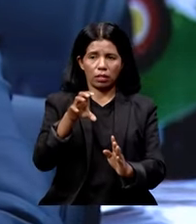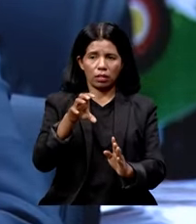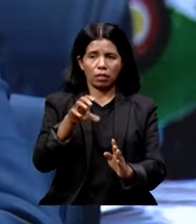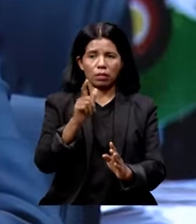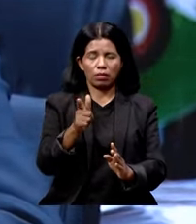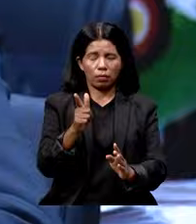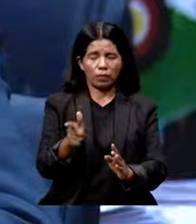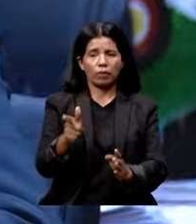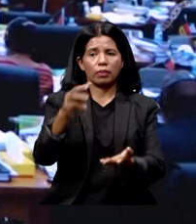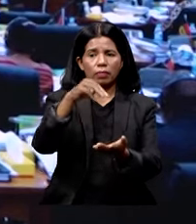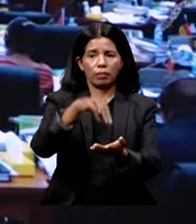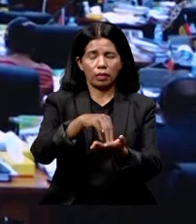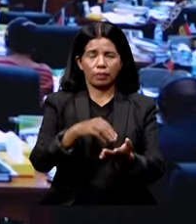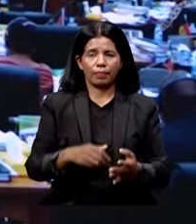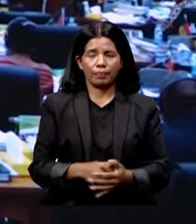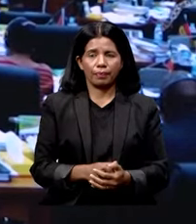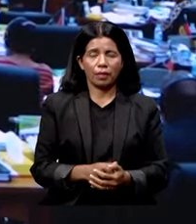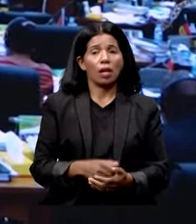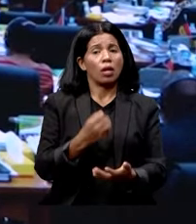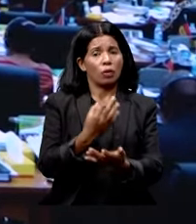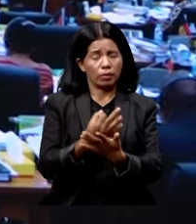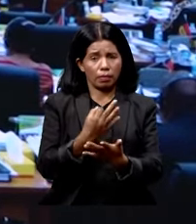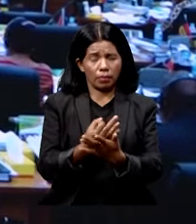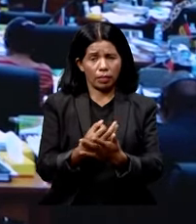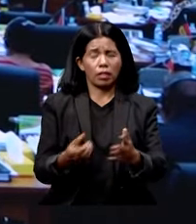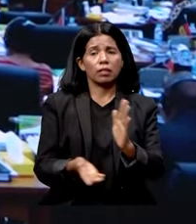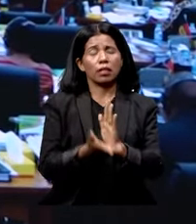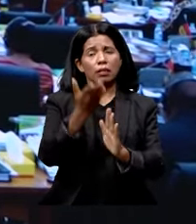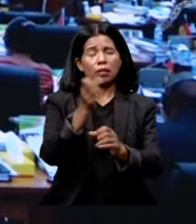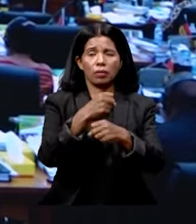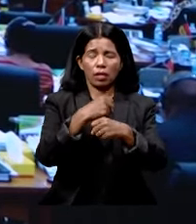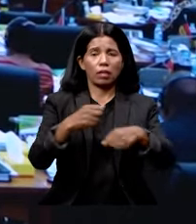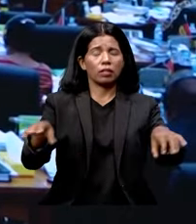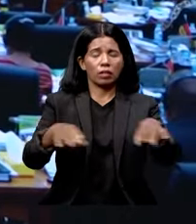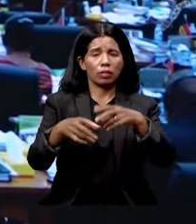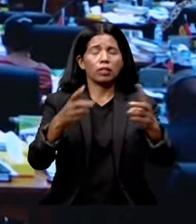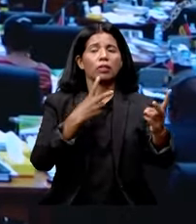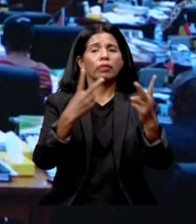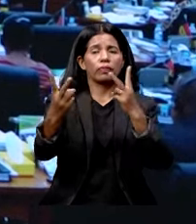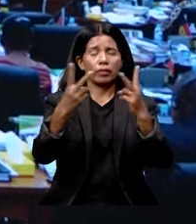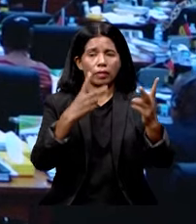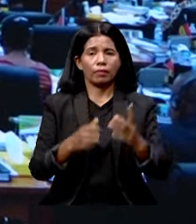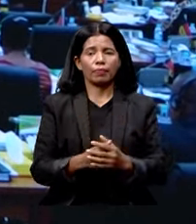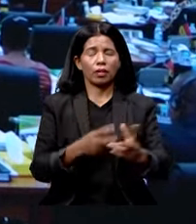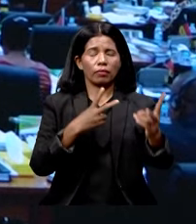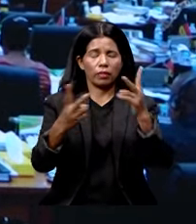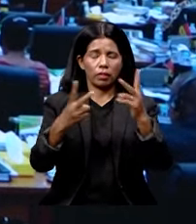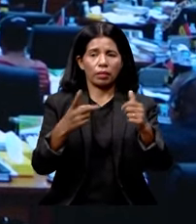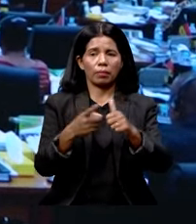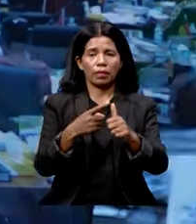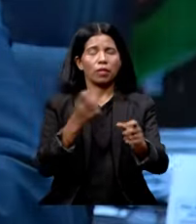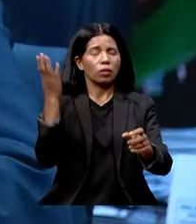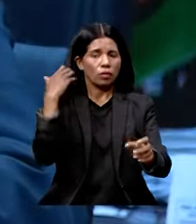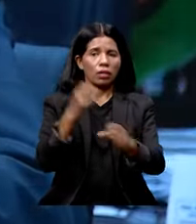220 mil. Pronto, orçamento não é que sai, né, moço? A tua loja serviço viagem. Visita para o Uluk, a loja tem